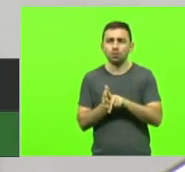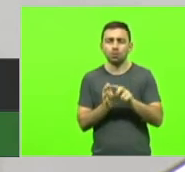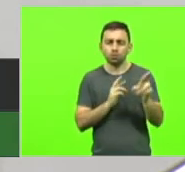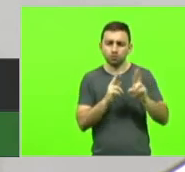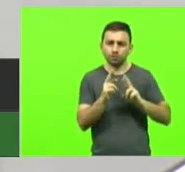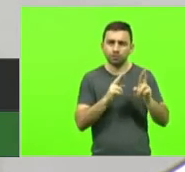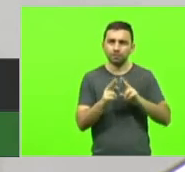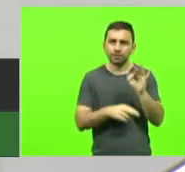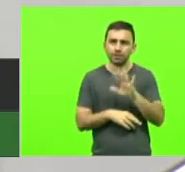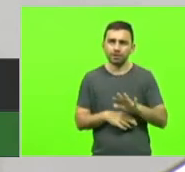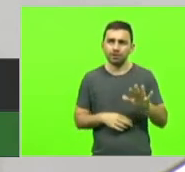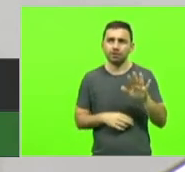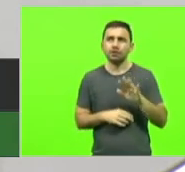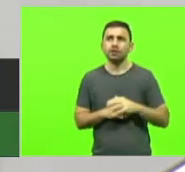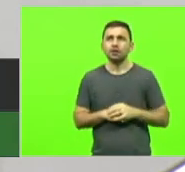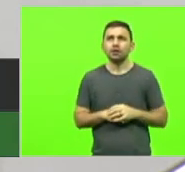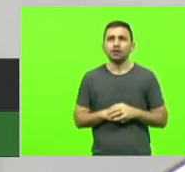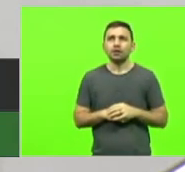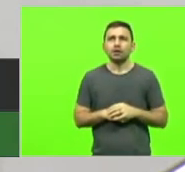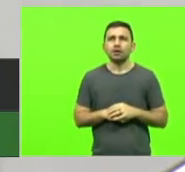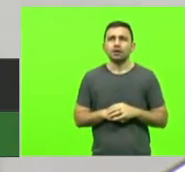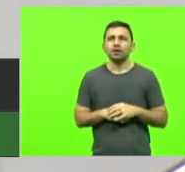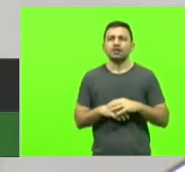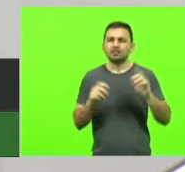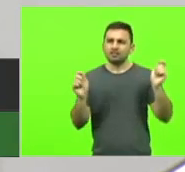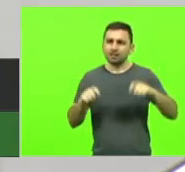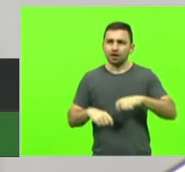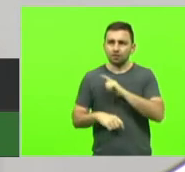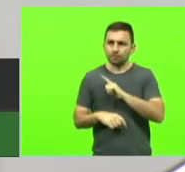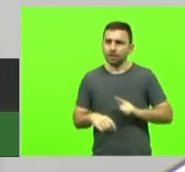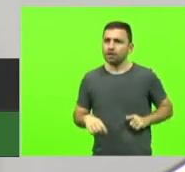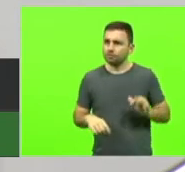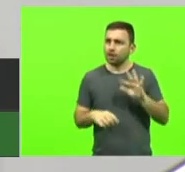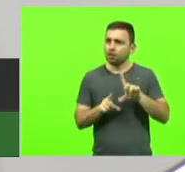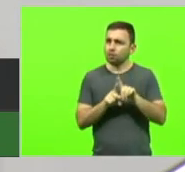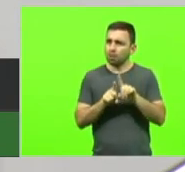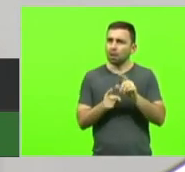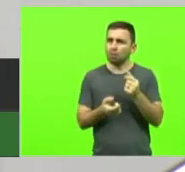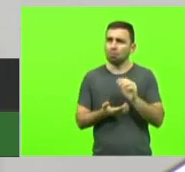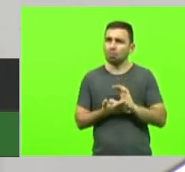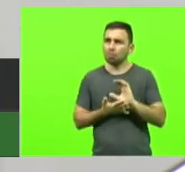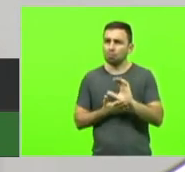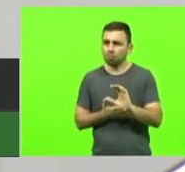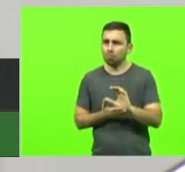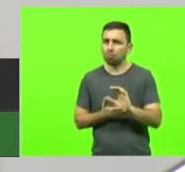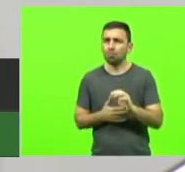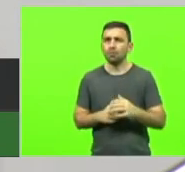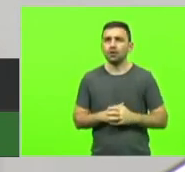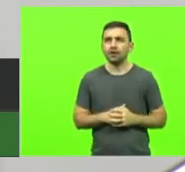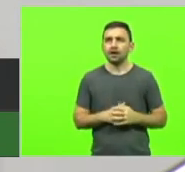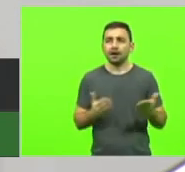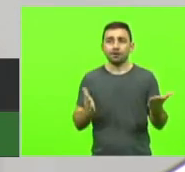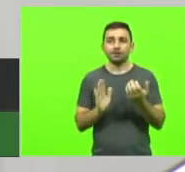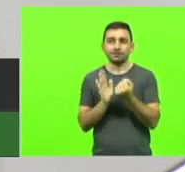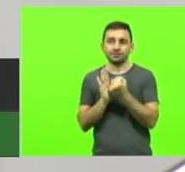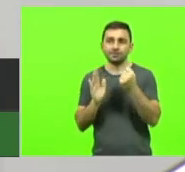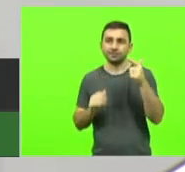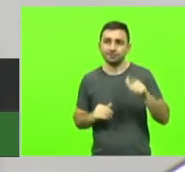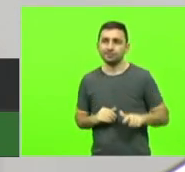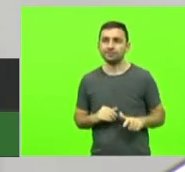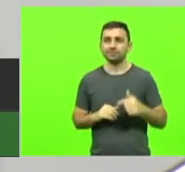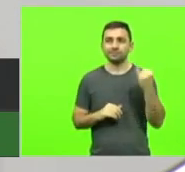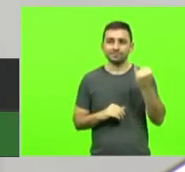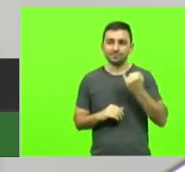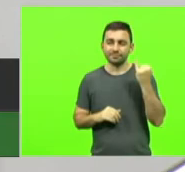federais e, com isso, fazer com que o governo federal também aporte aqui os seus recursos. Registrar mais uma vez a